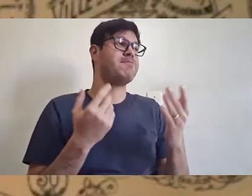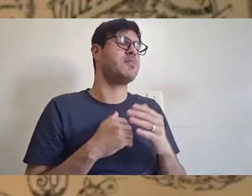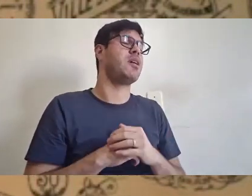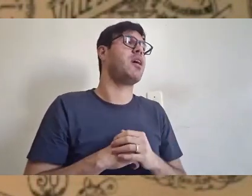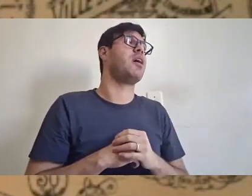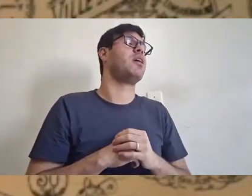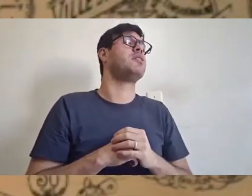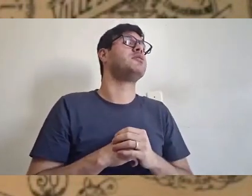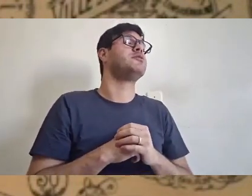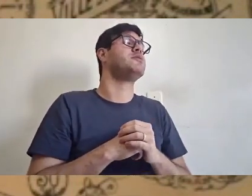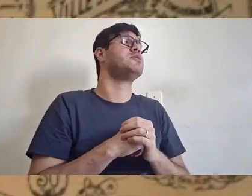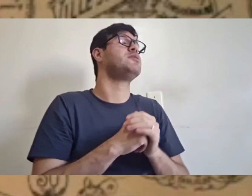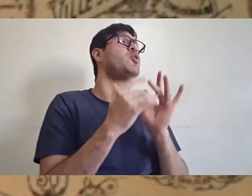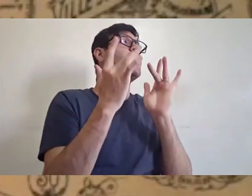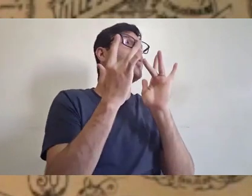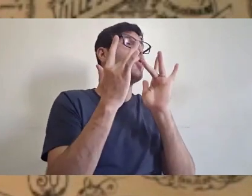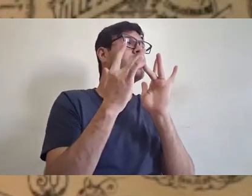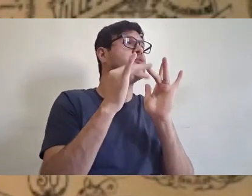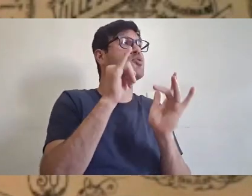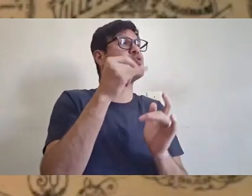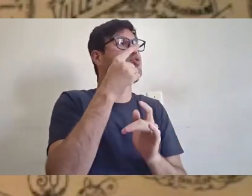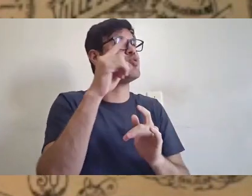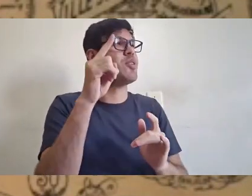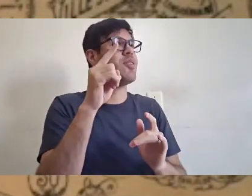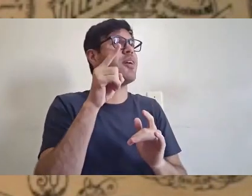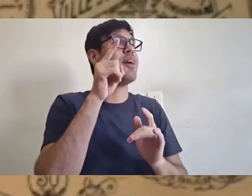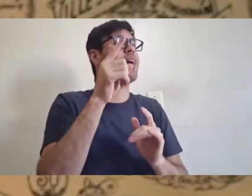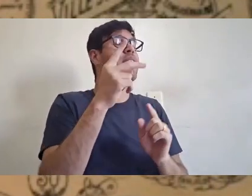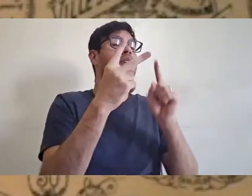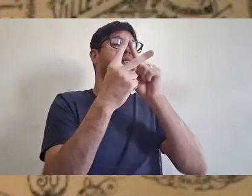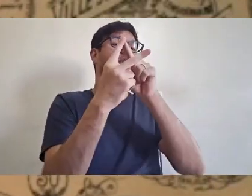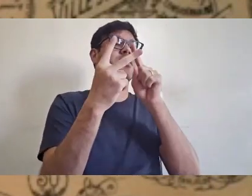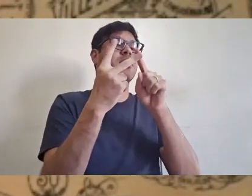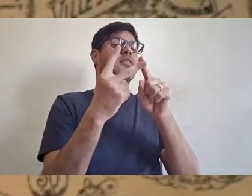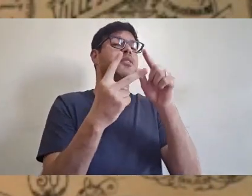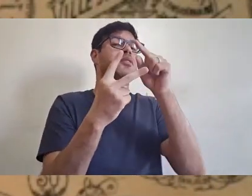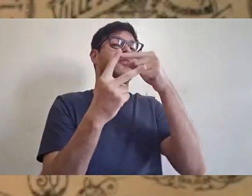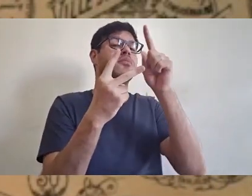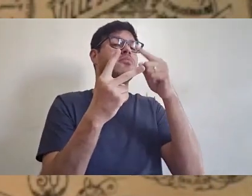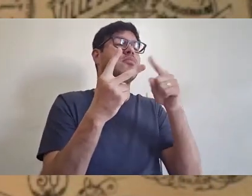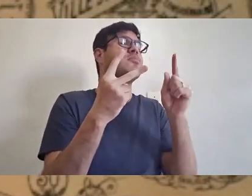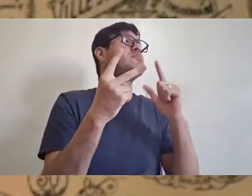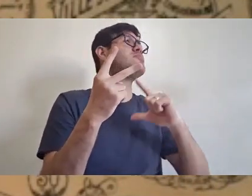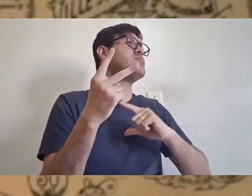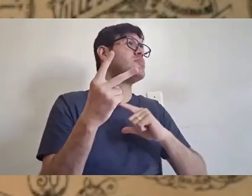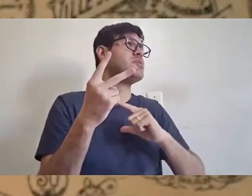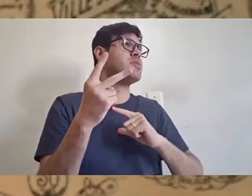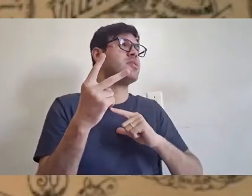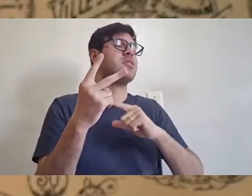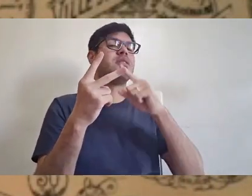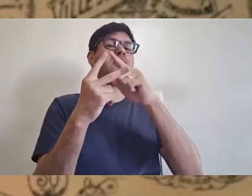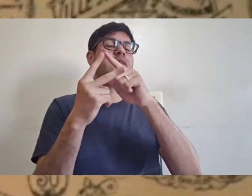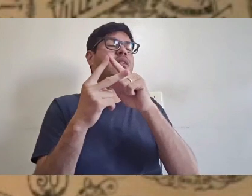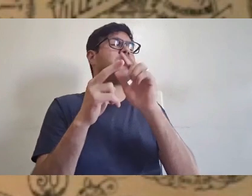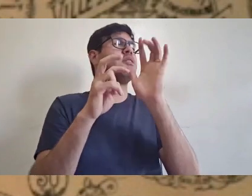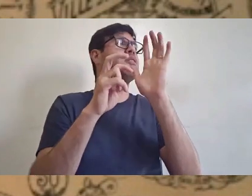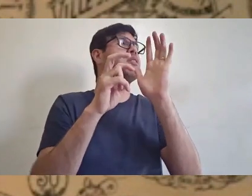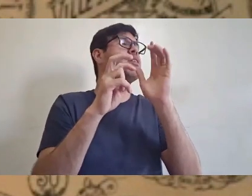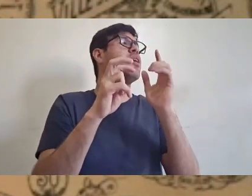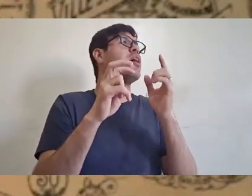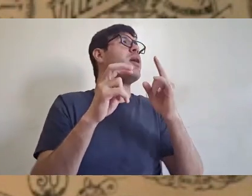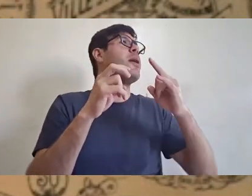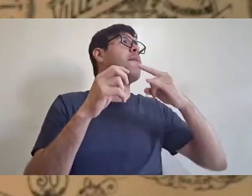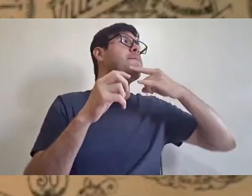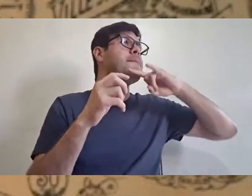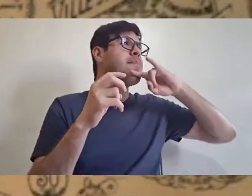com o João Zangrande, né? E ele tinha duas opções, Piracicaba e uma outra cidade nossa da região. Mas eu